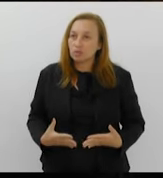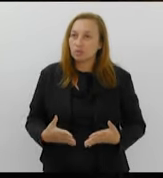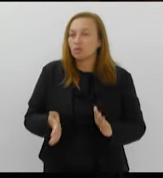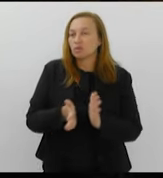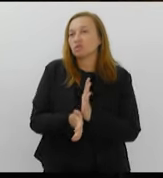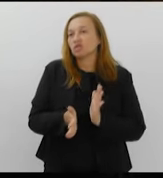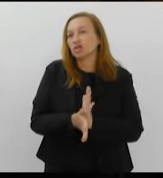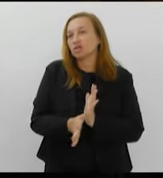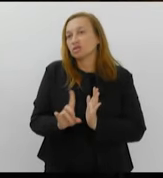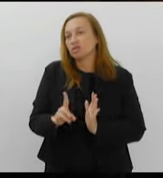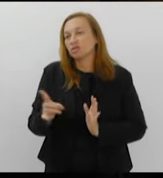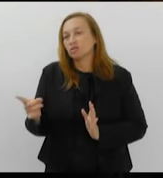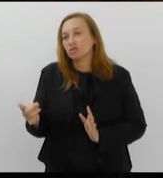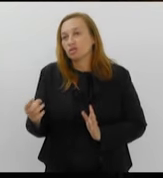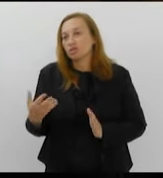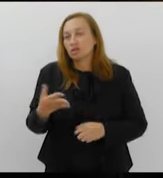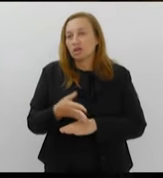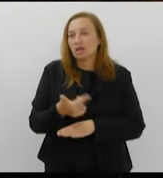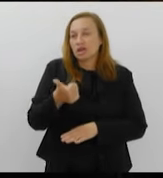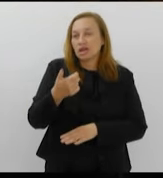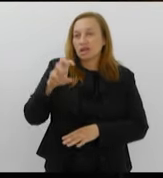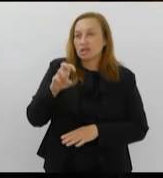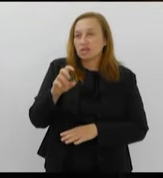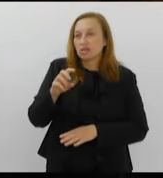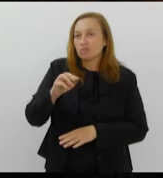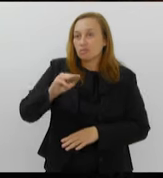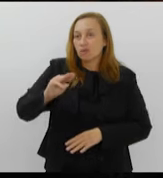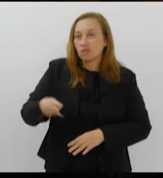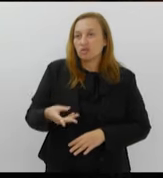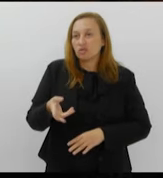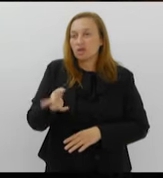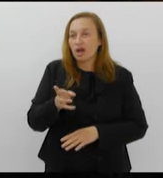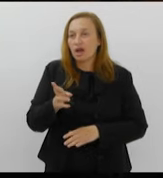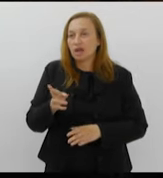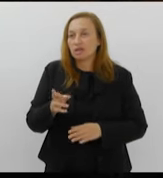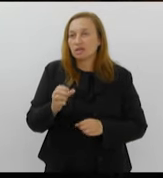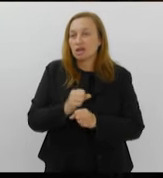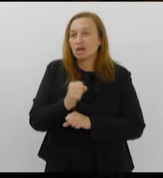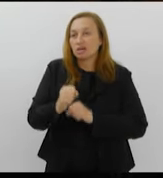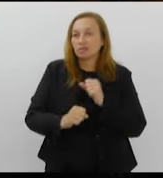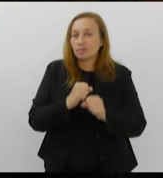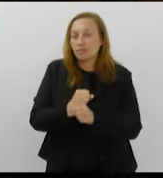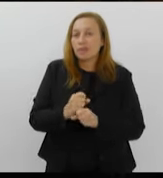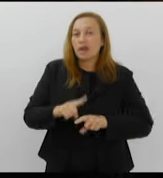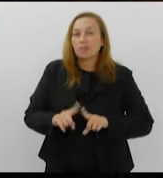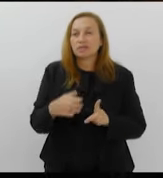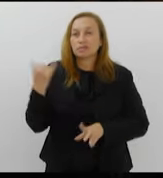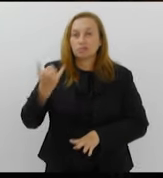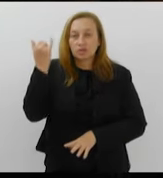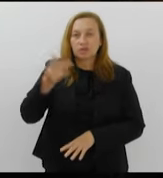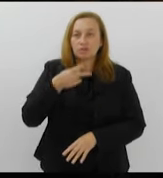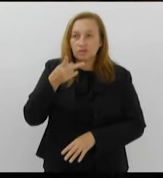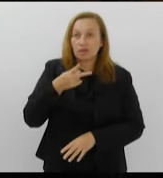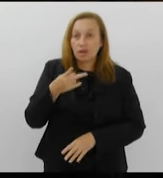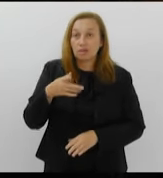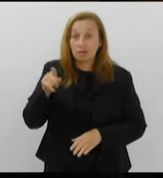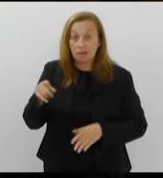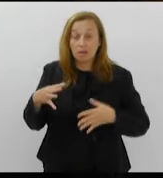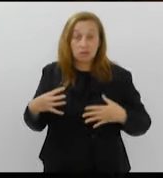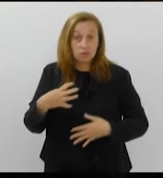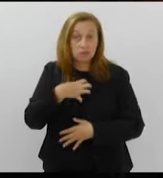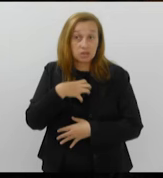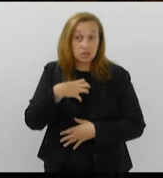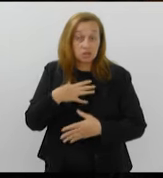chegam a 15 milhões de reais por ano. Mas é importante ressaltar que elas vão no sentido